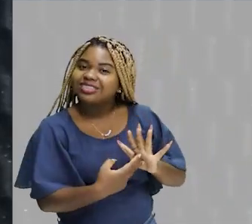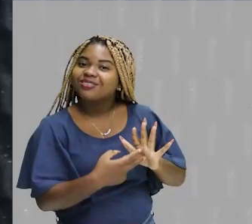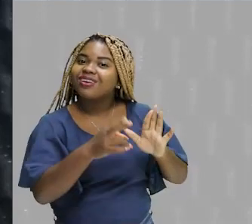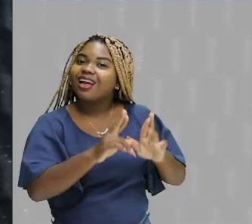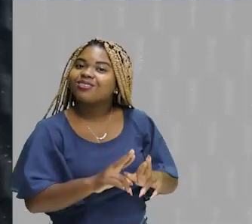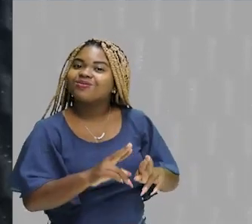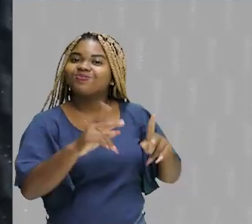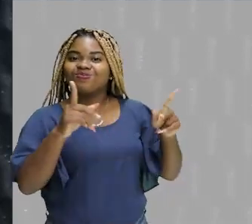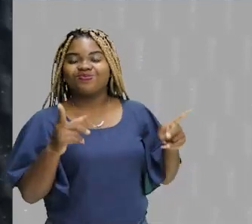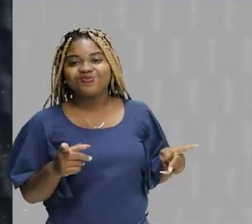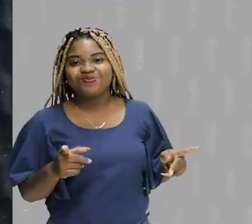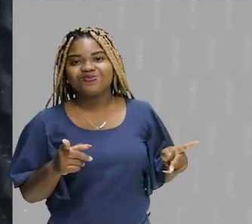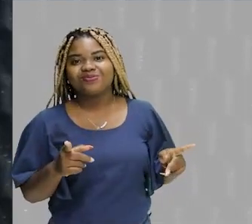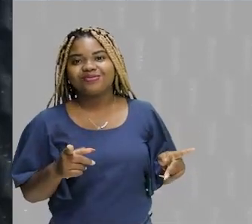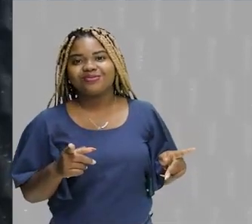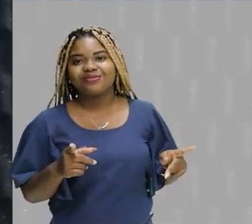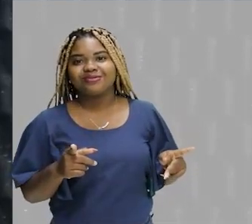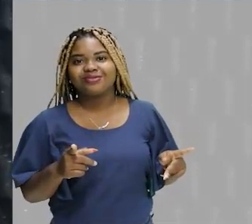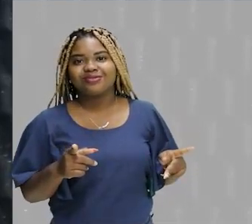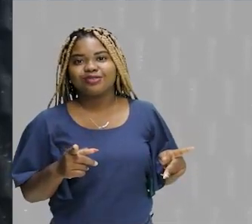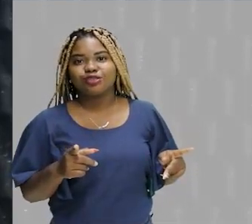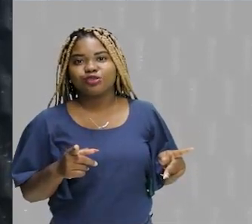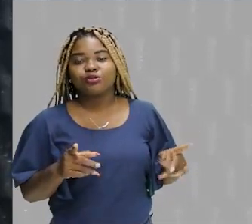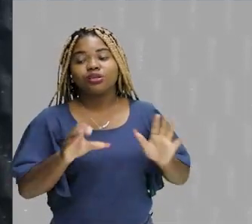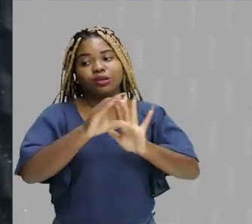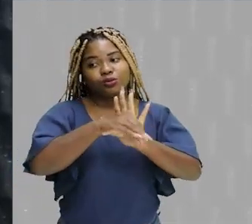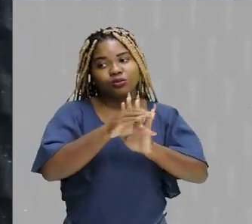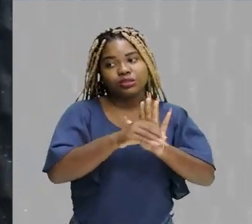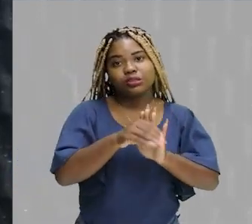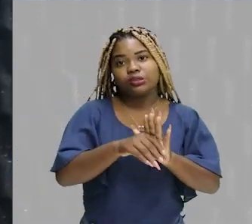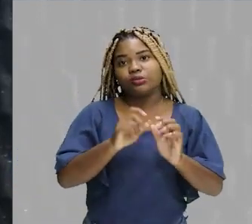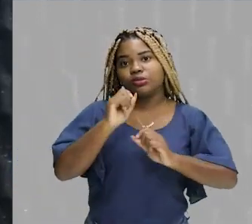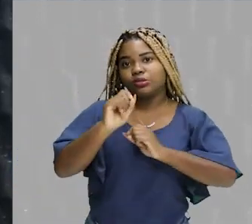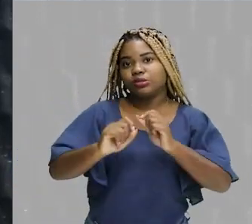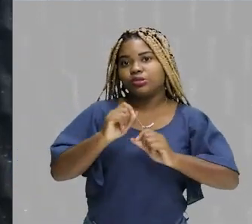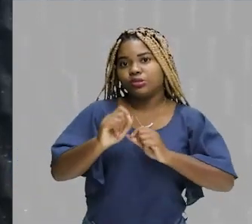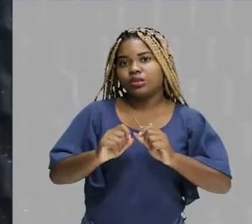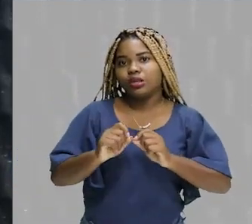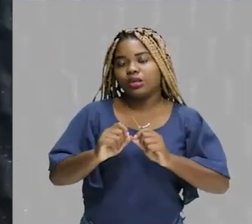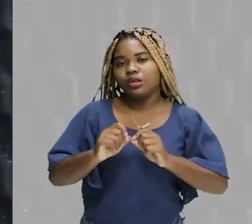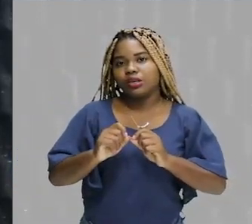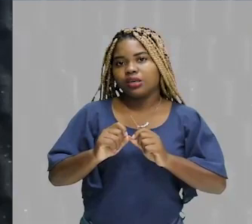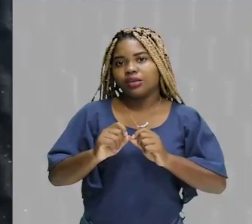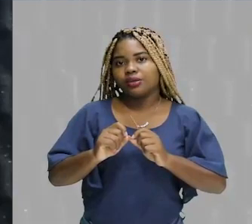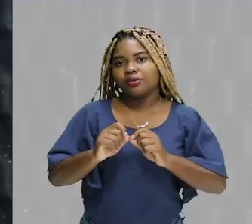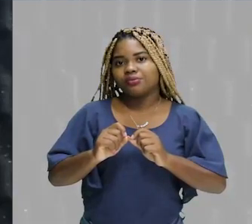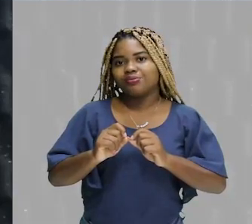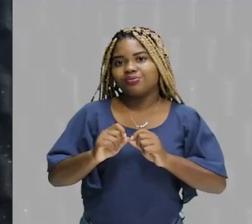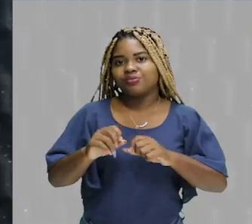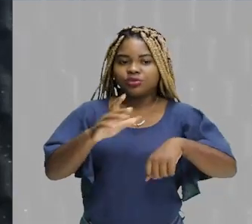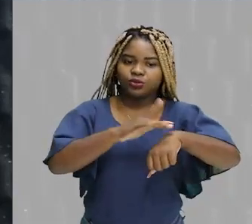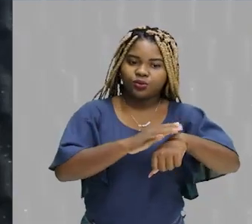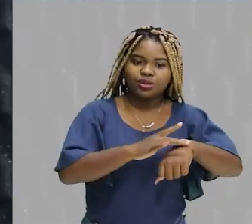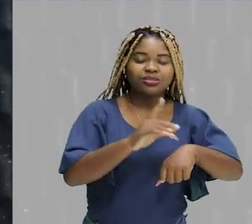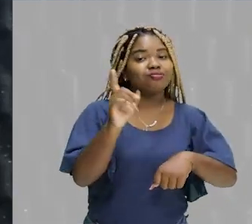mudou. Os sociólogos começaram a considerar patologia não como sinônimo de doença ou anomalia, mas